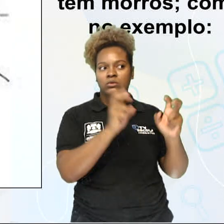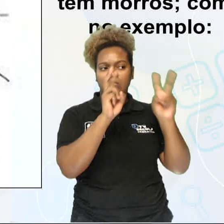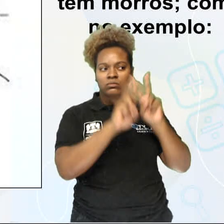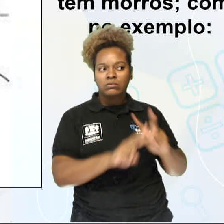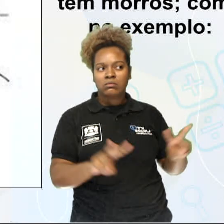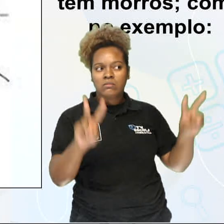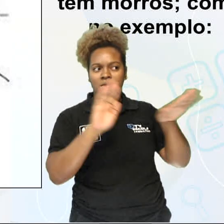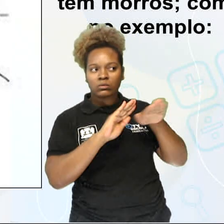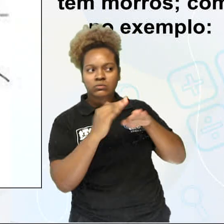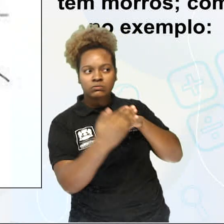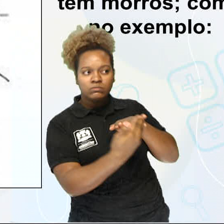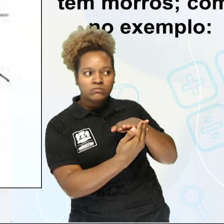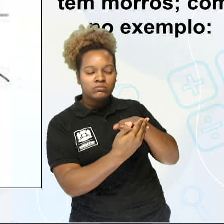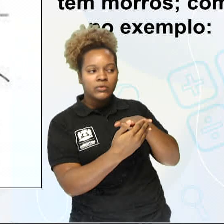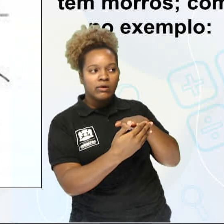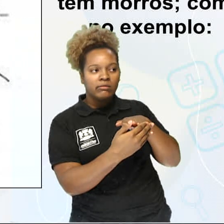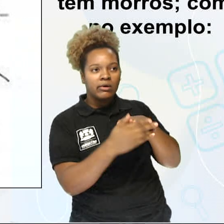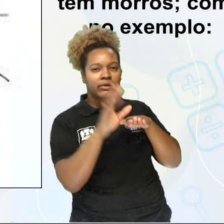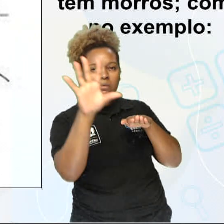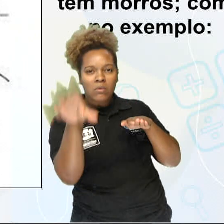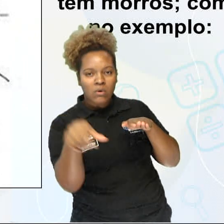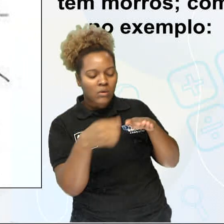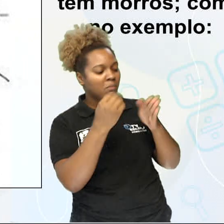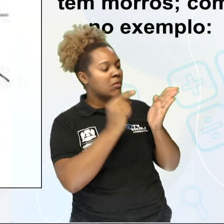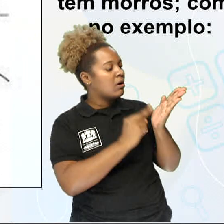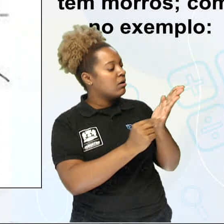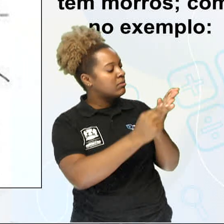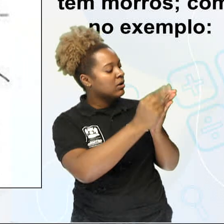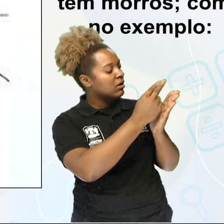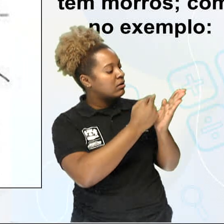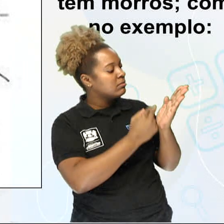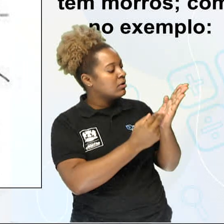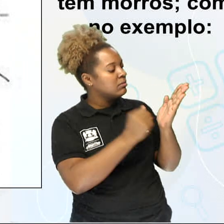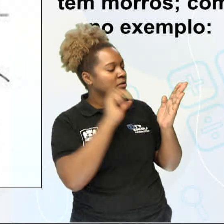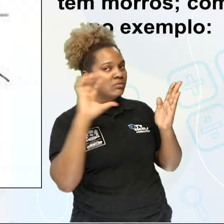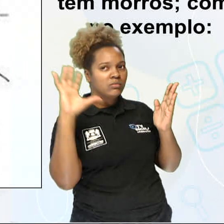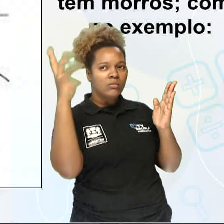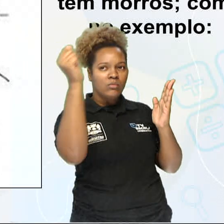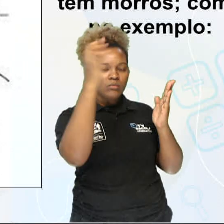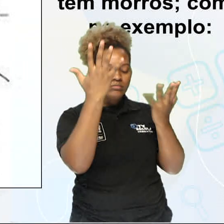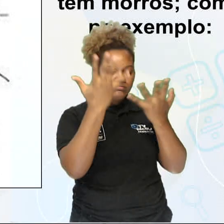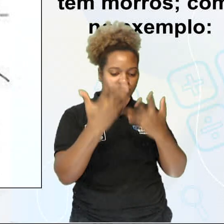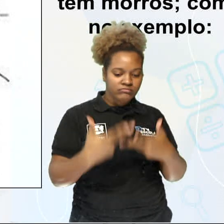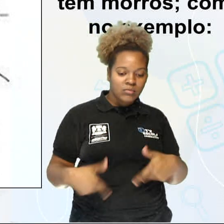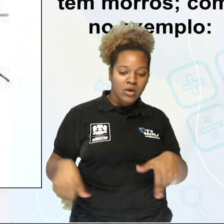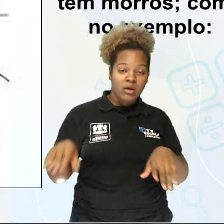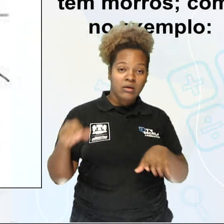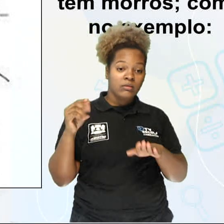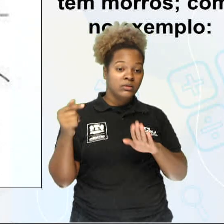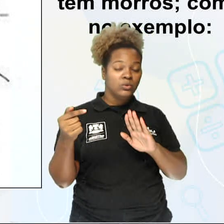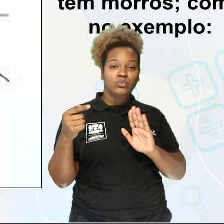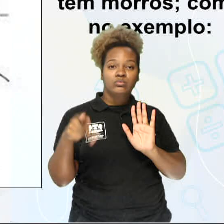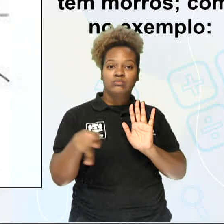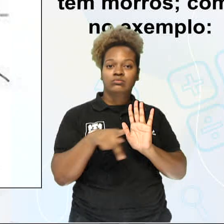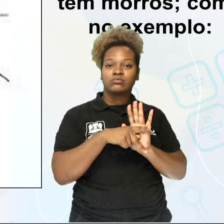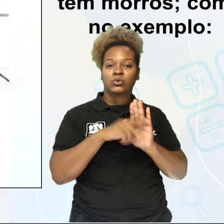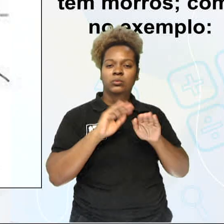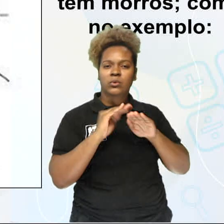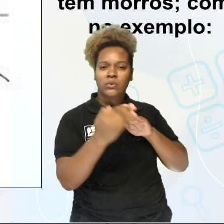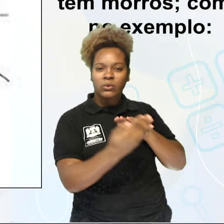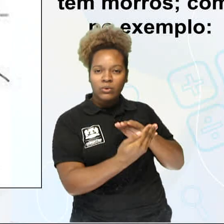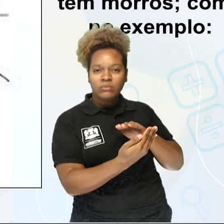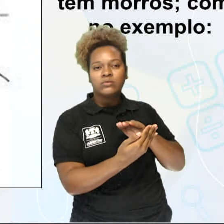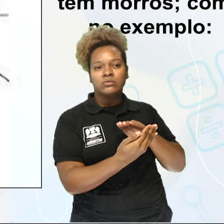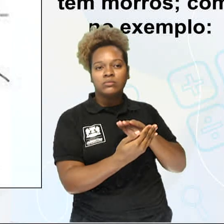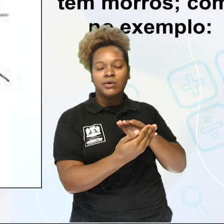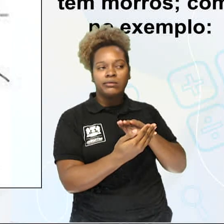ilustrar no seu caderno, no caderno de desenho, a paisagem natural de seu bairro, tá? Se o